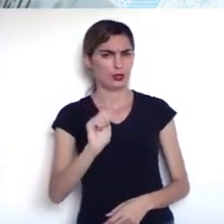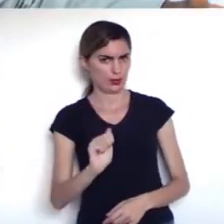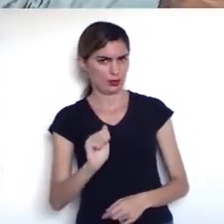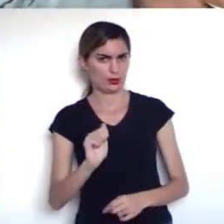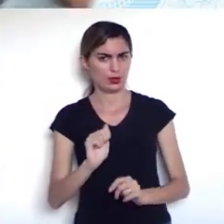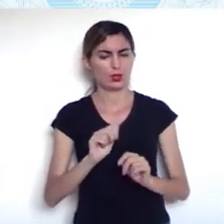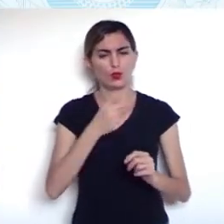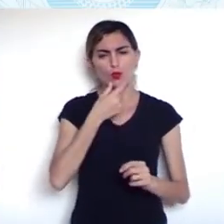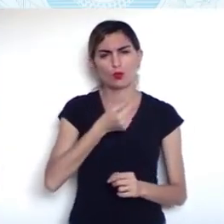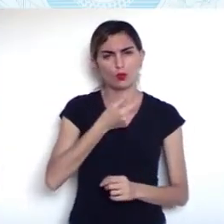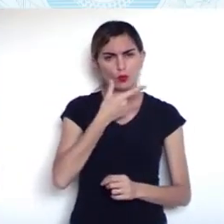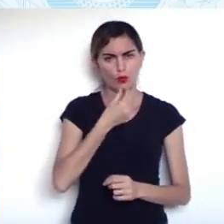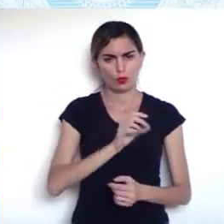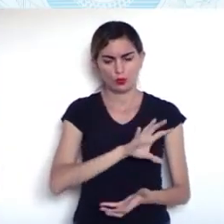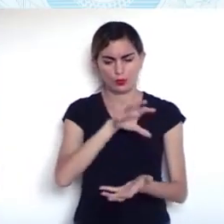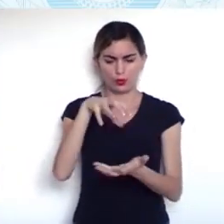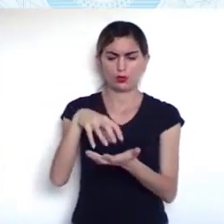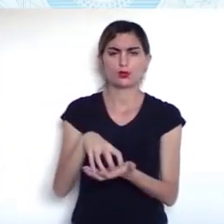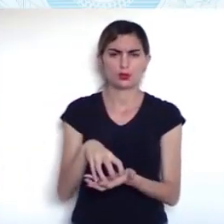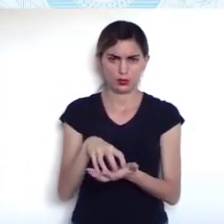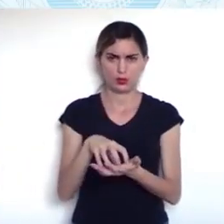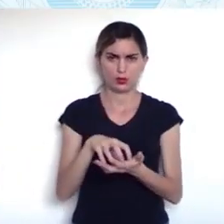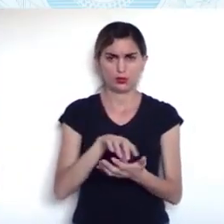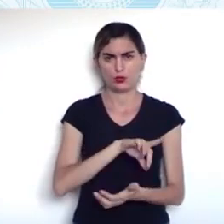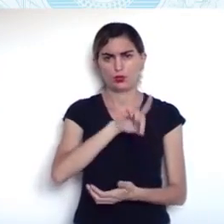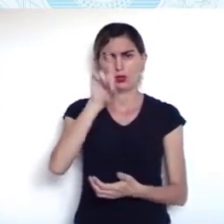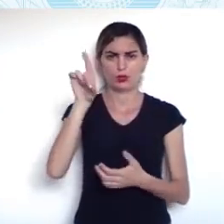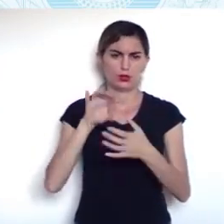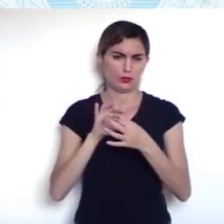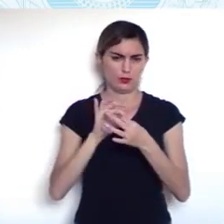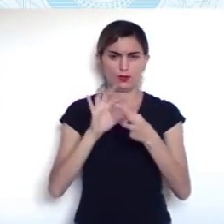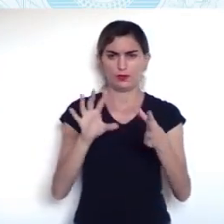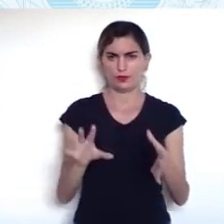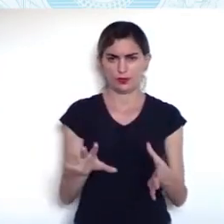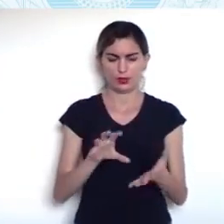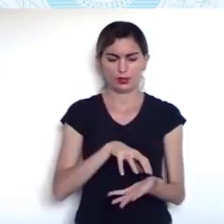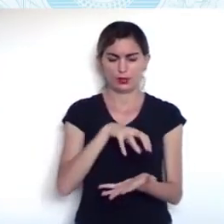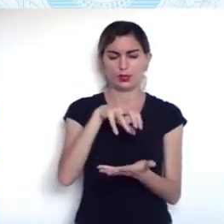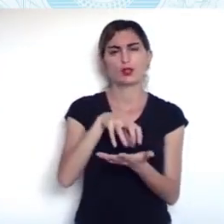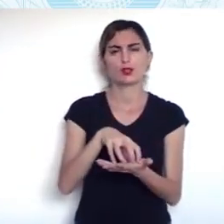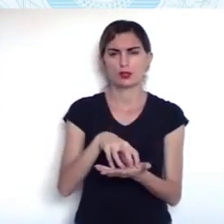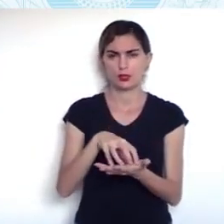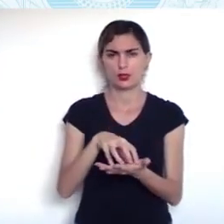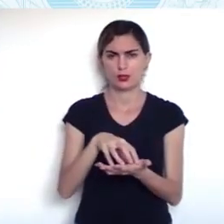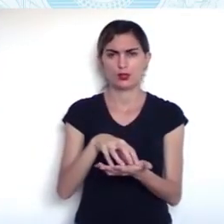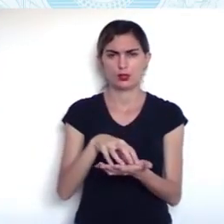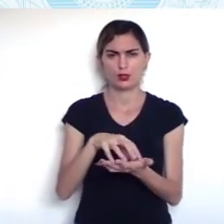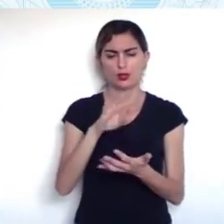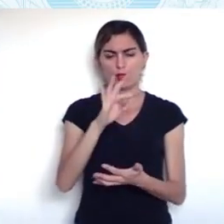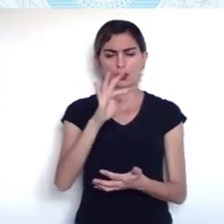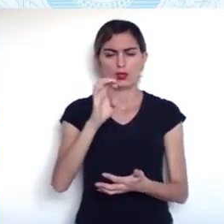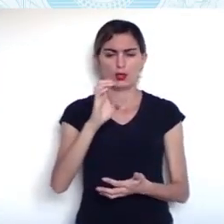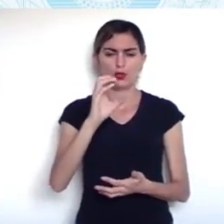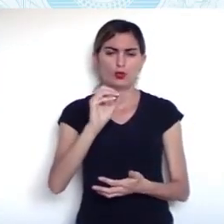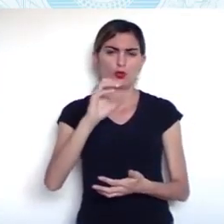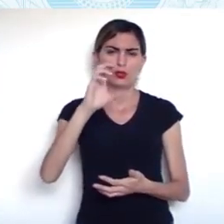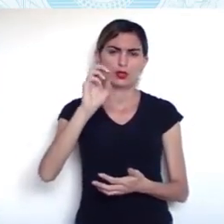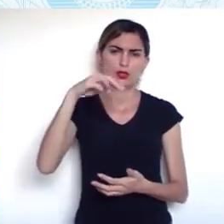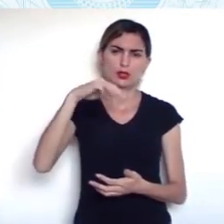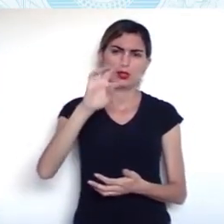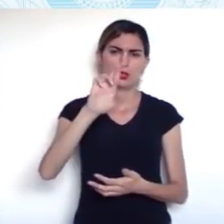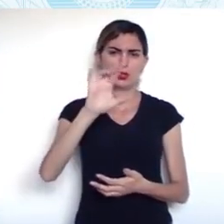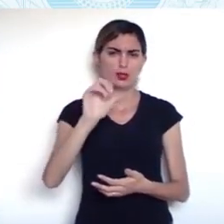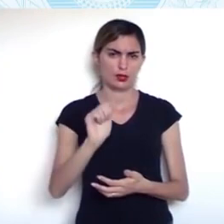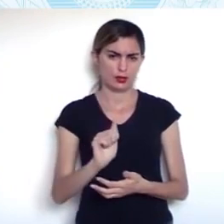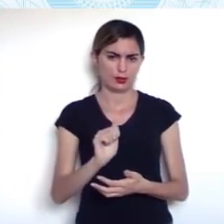ou seja, o homem como centro. Então Deus deixa de ser o centro, aí, numa visão teocêntrica, para